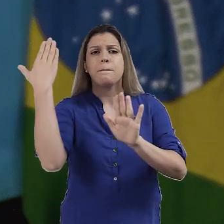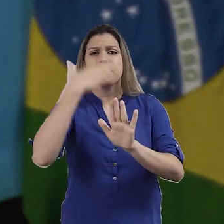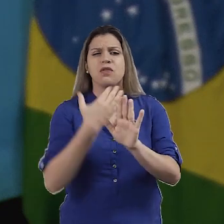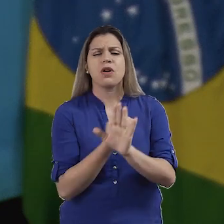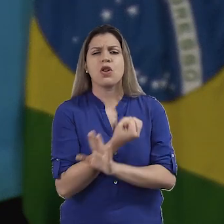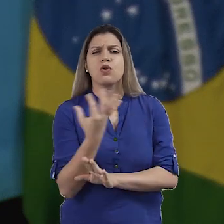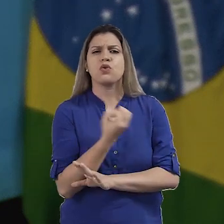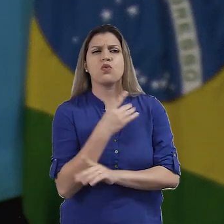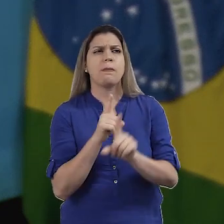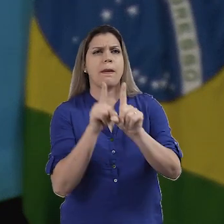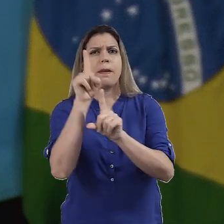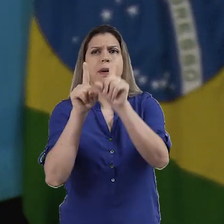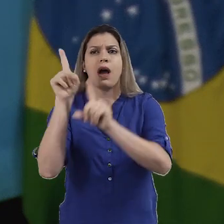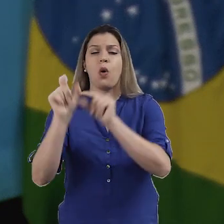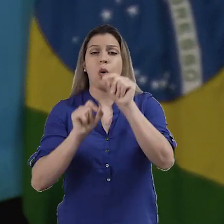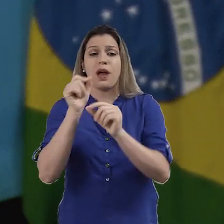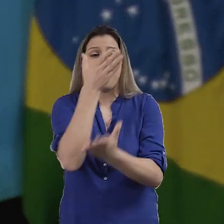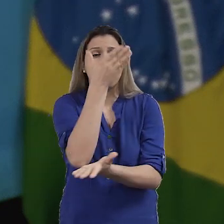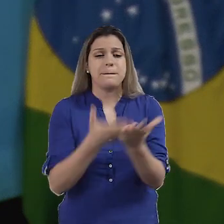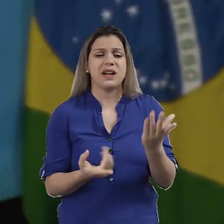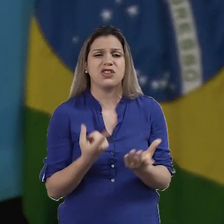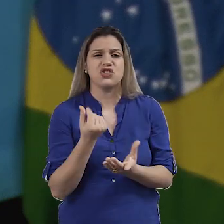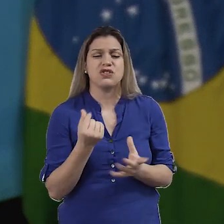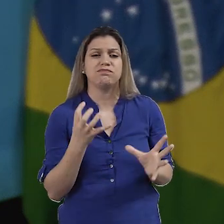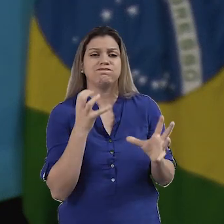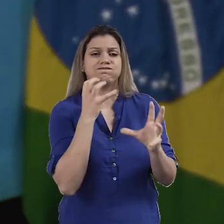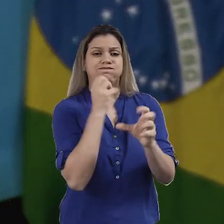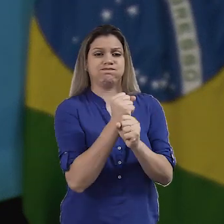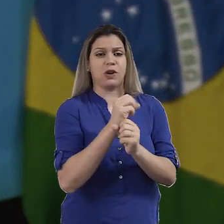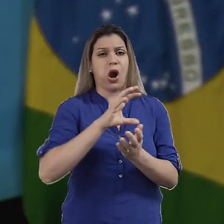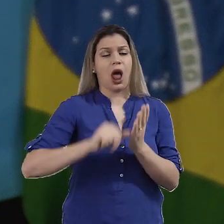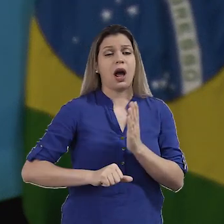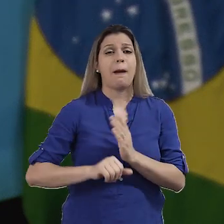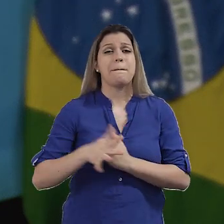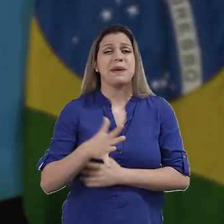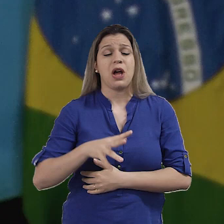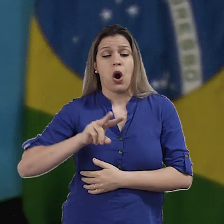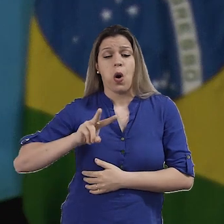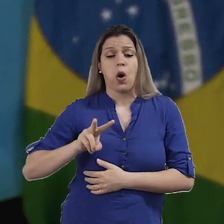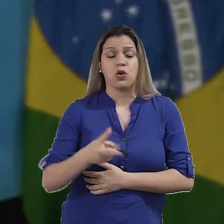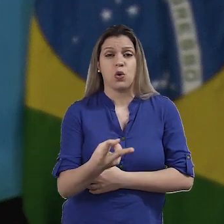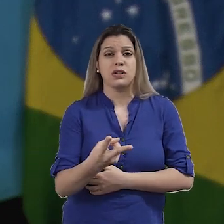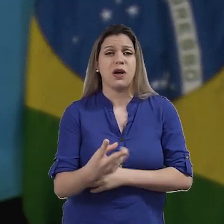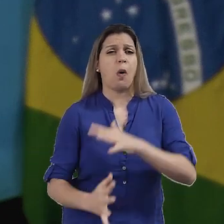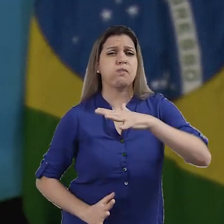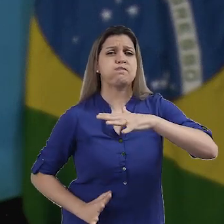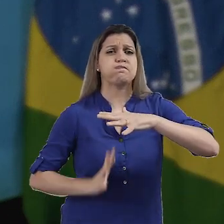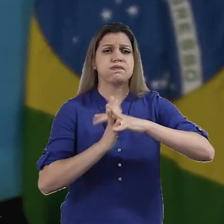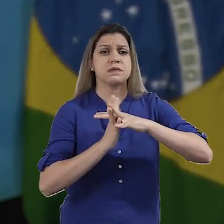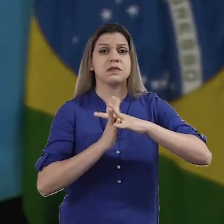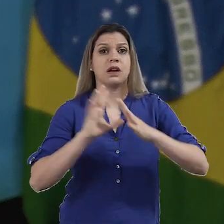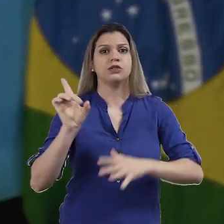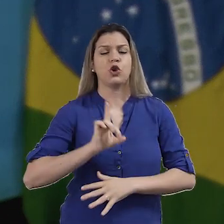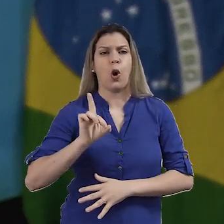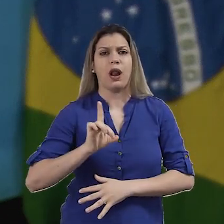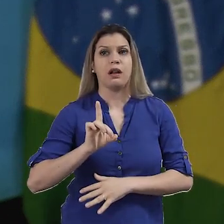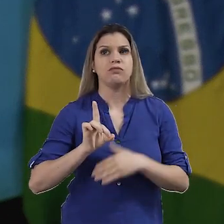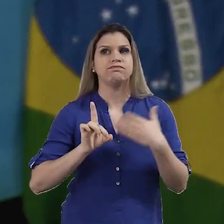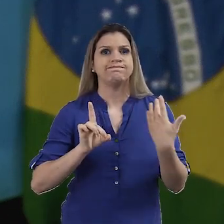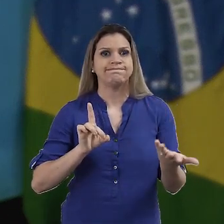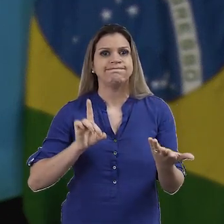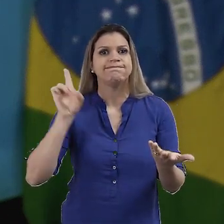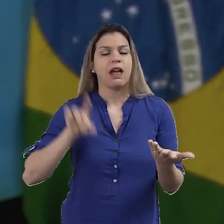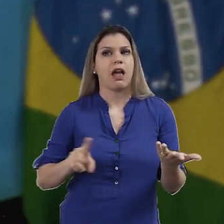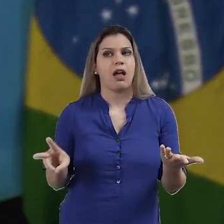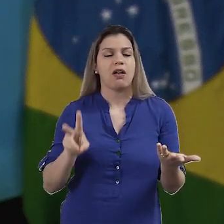que os valores gastos, perdidos com a corrupção, chega a 2 trilhões de dólares. Então, é um valor que